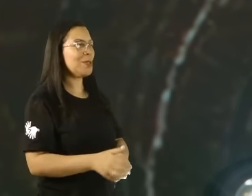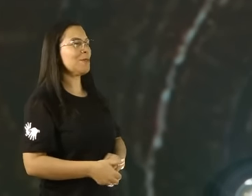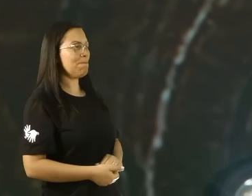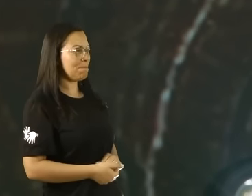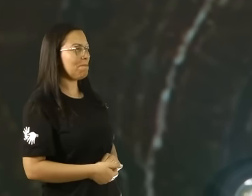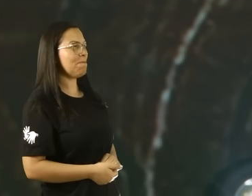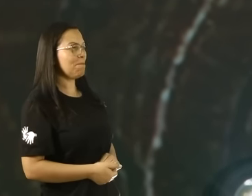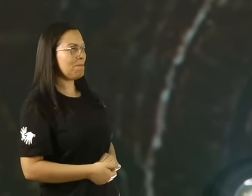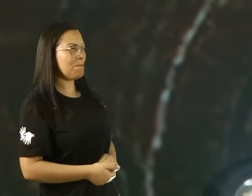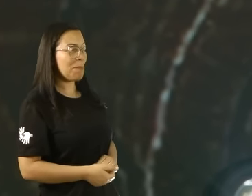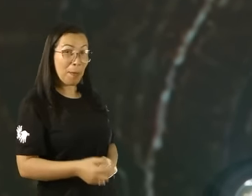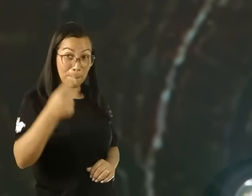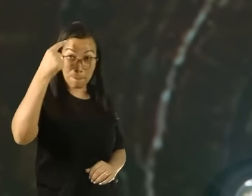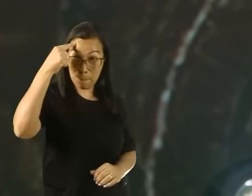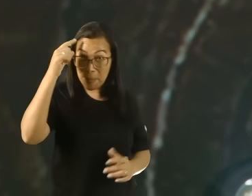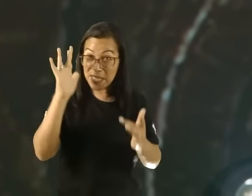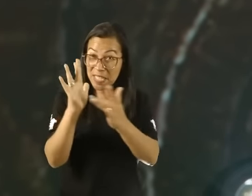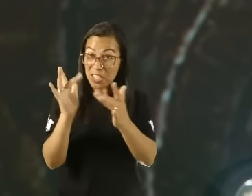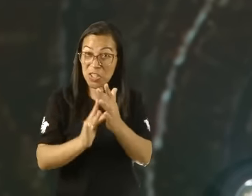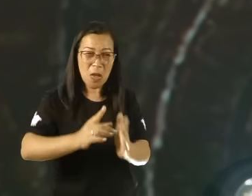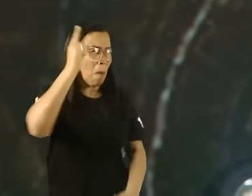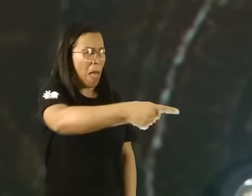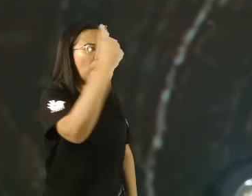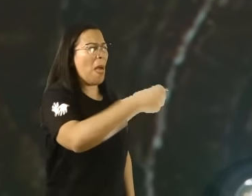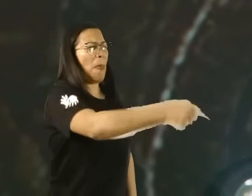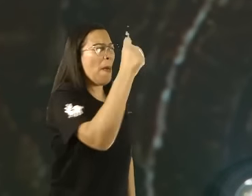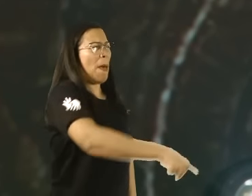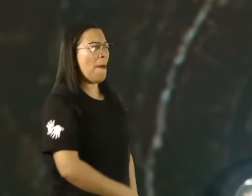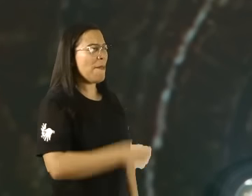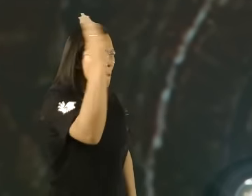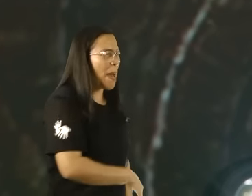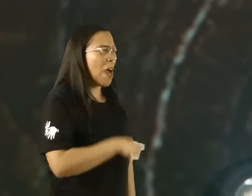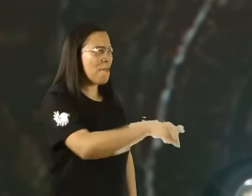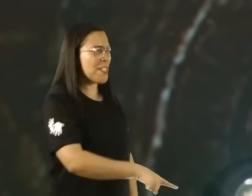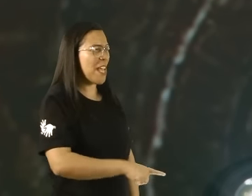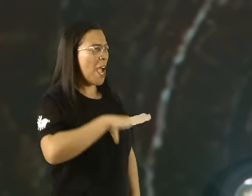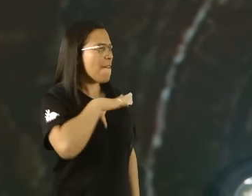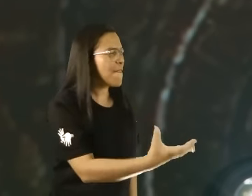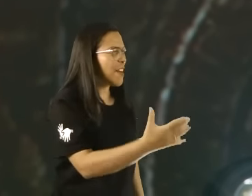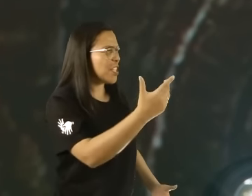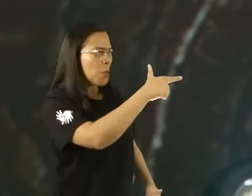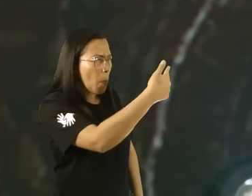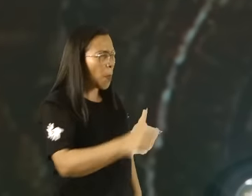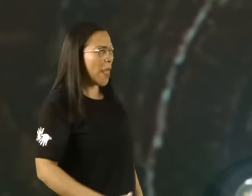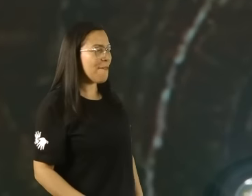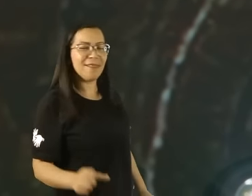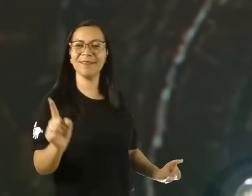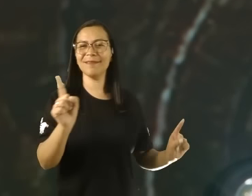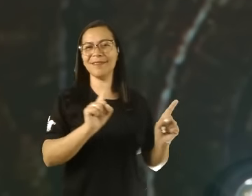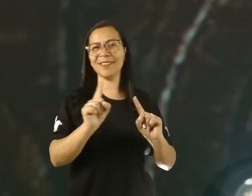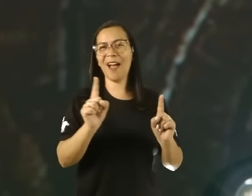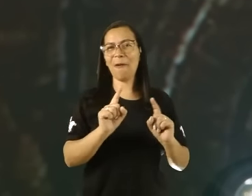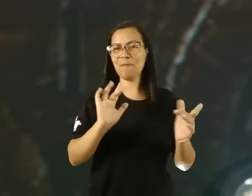Jesus não tem: você é um covarde, não. Quando ele chega na praia, tem um perfume,